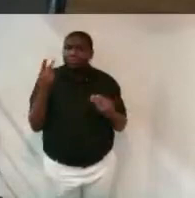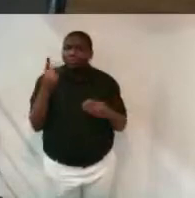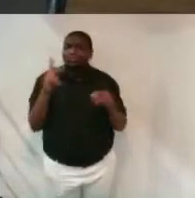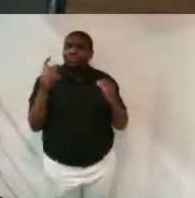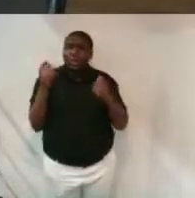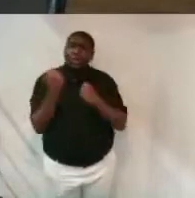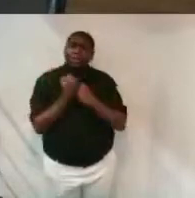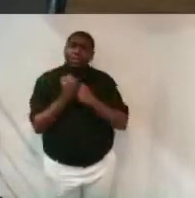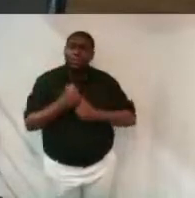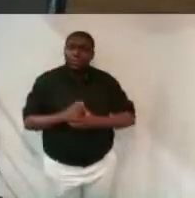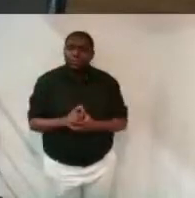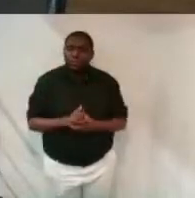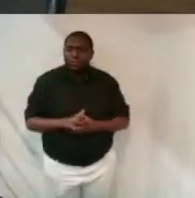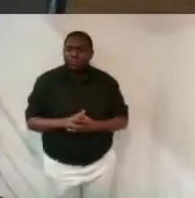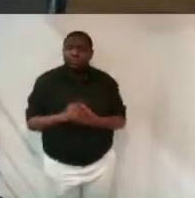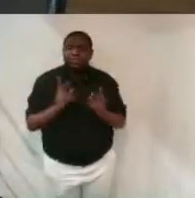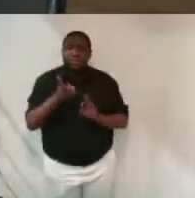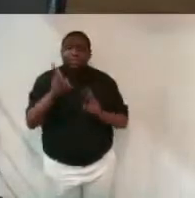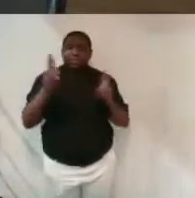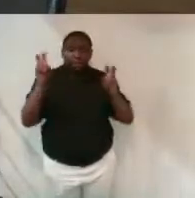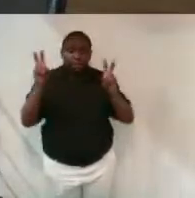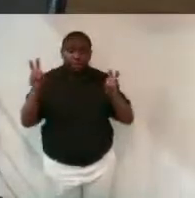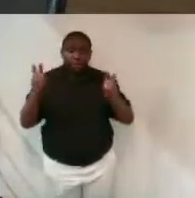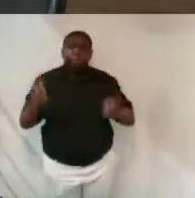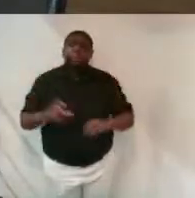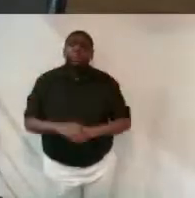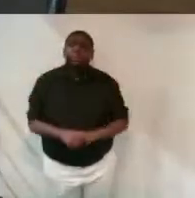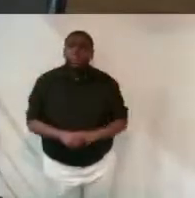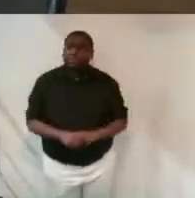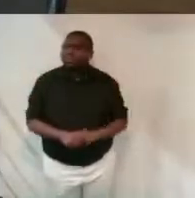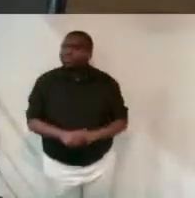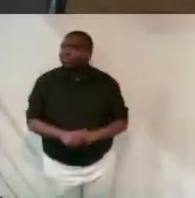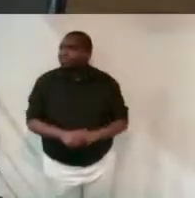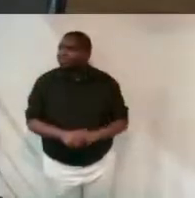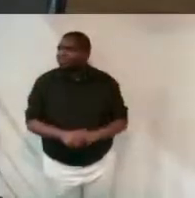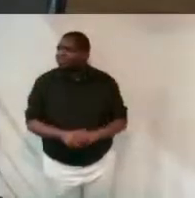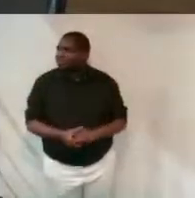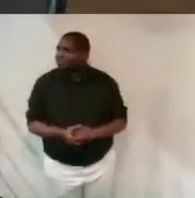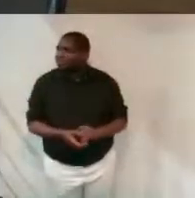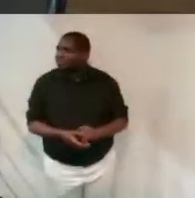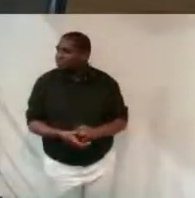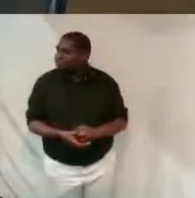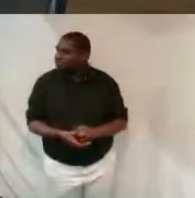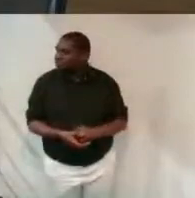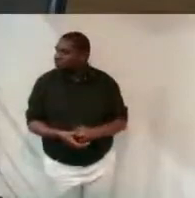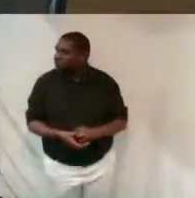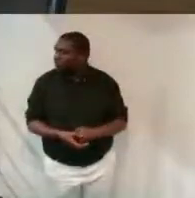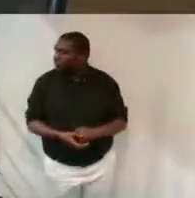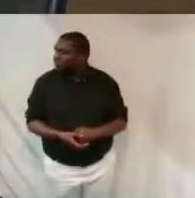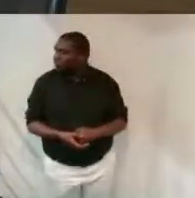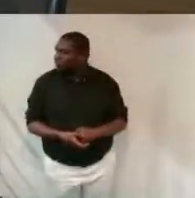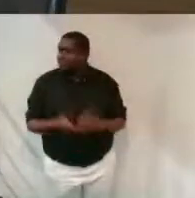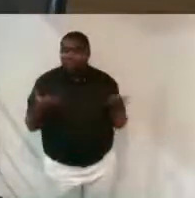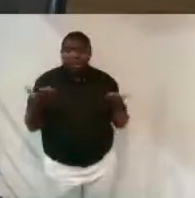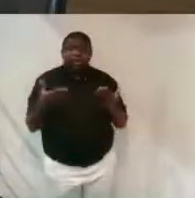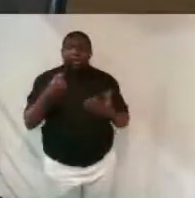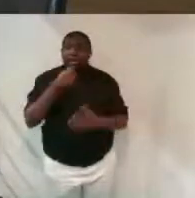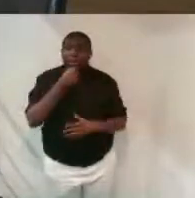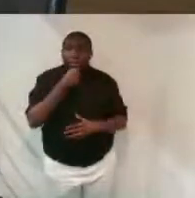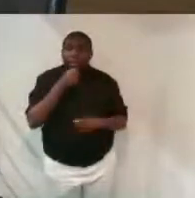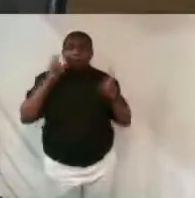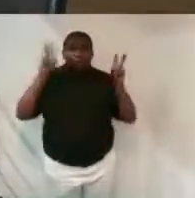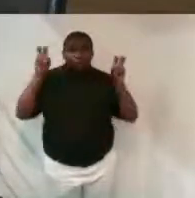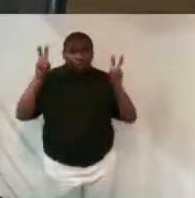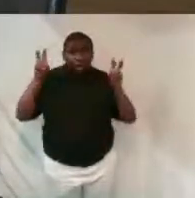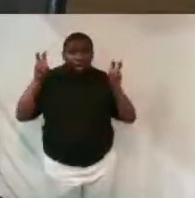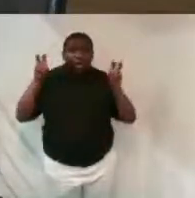apoio, sempre em várias temáticas lá na Comissão do Meio Ambiente, não só nessa. Bem, agora eu gostaria de passar a palavra sobre um tema dos